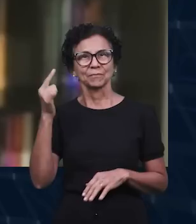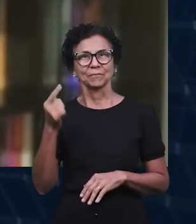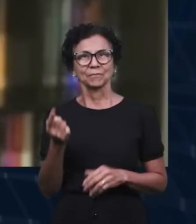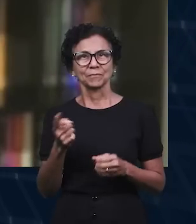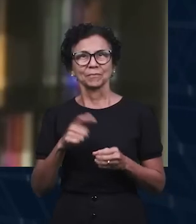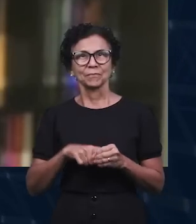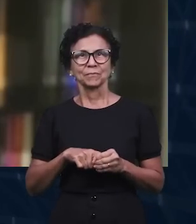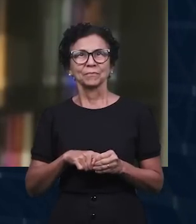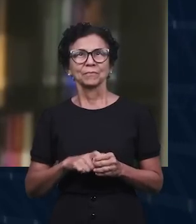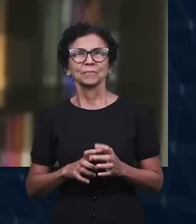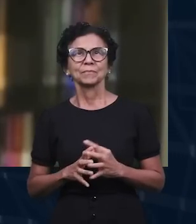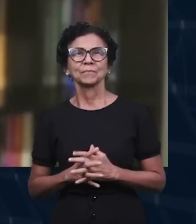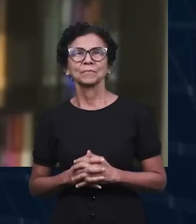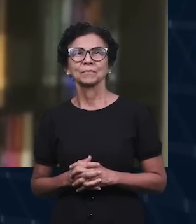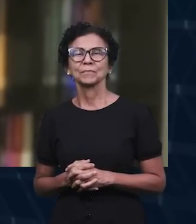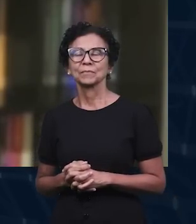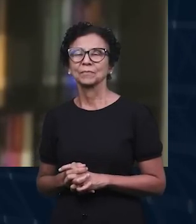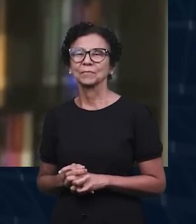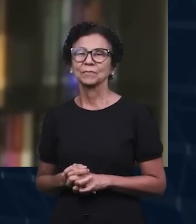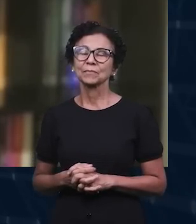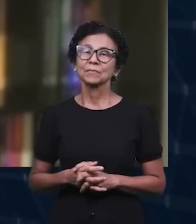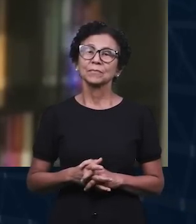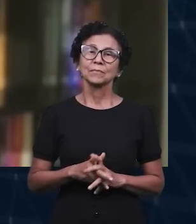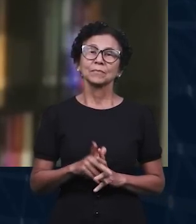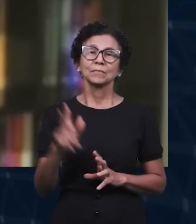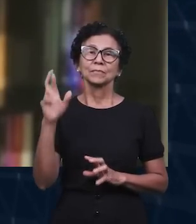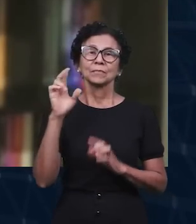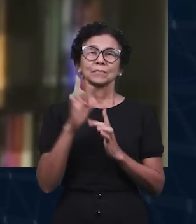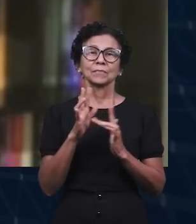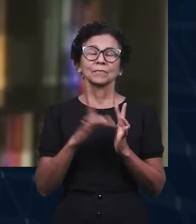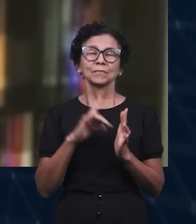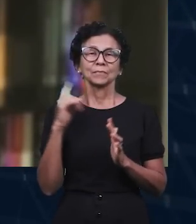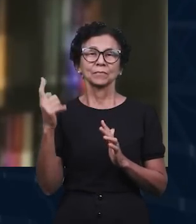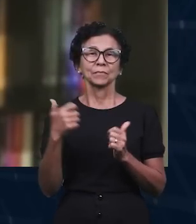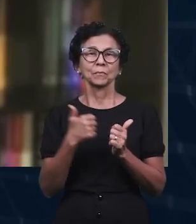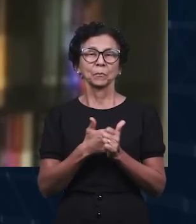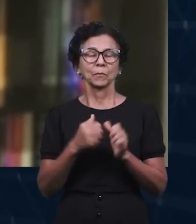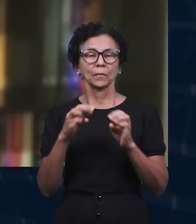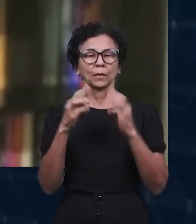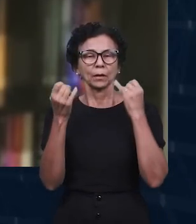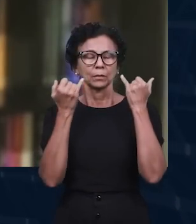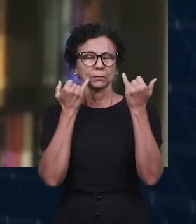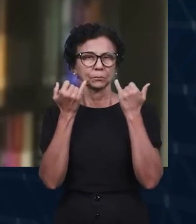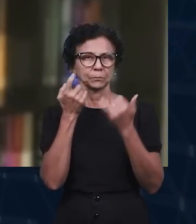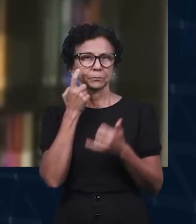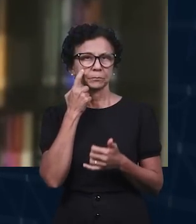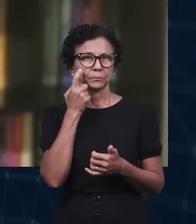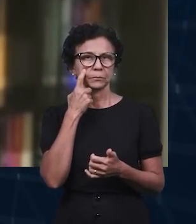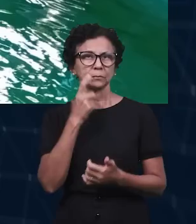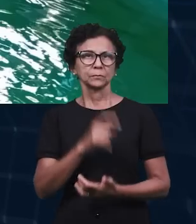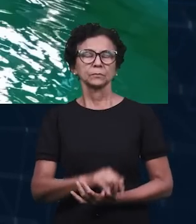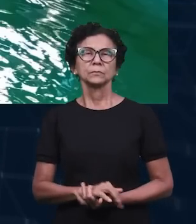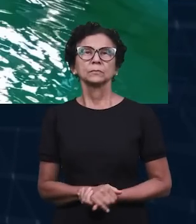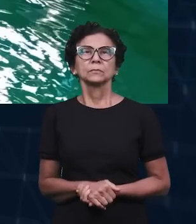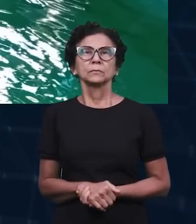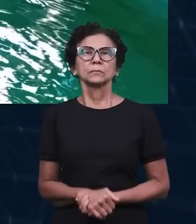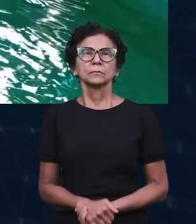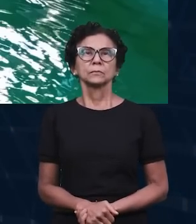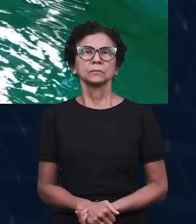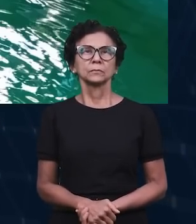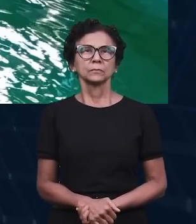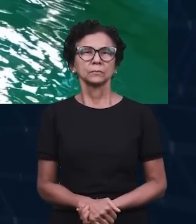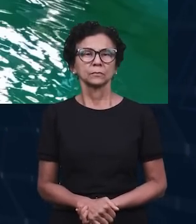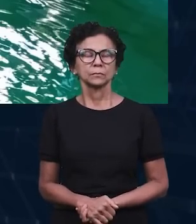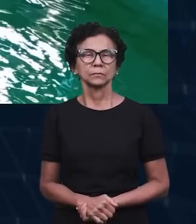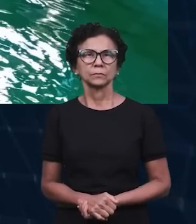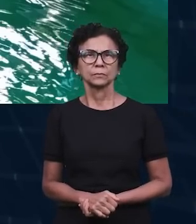vem. Paz do Senhor, Natália, e a todos os irmãos que nos acompanham aqui no Mana News. Confira os nossos destaques. A Igreja de